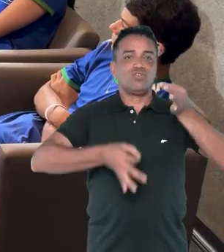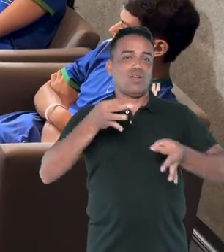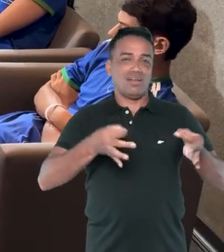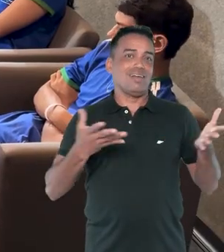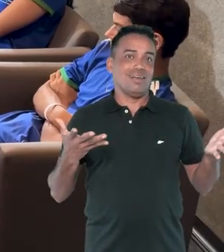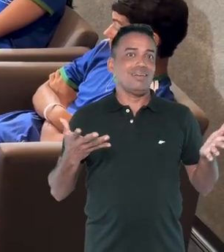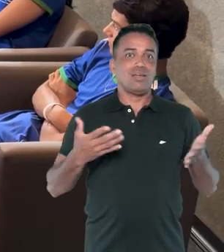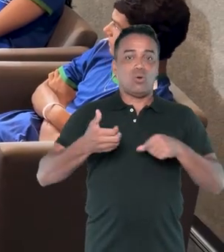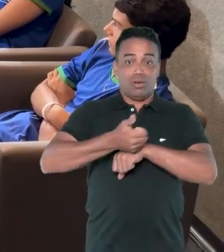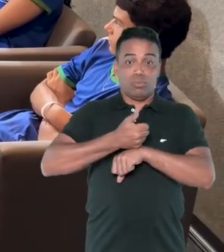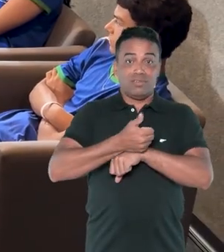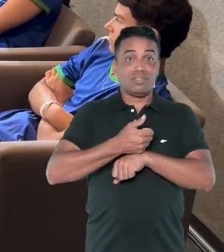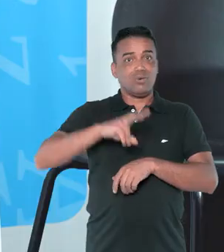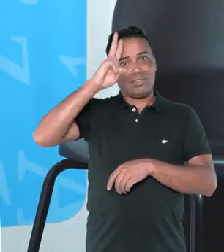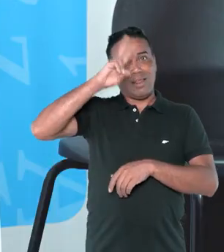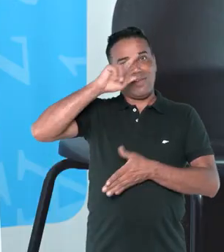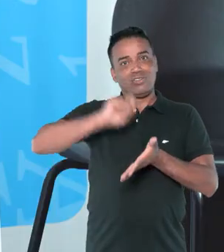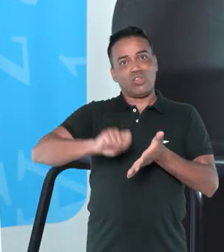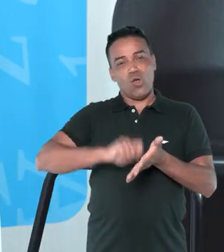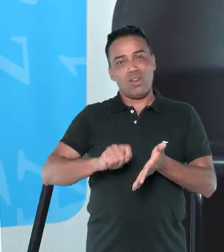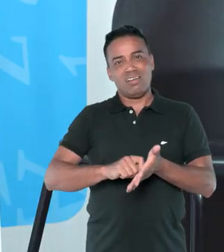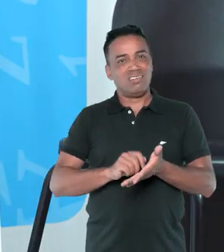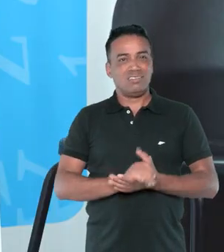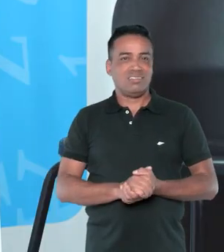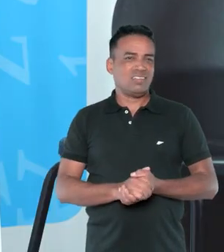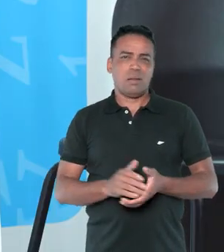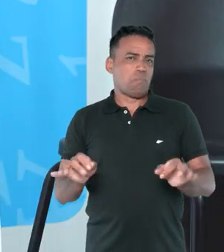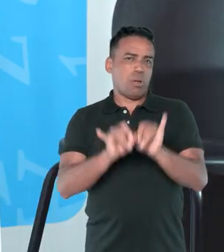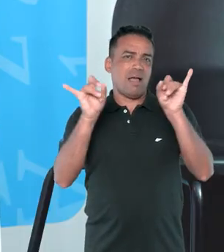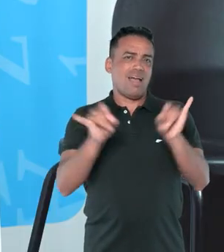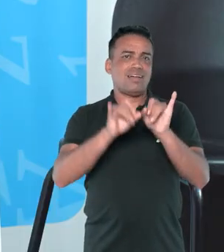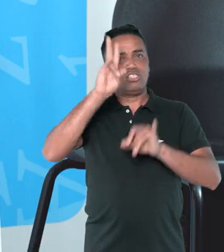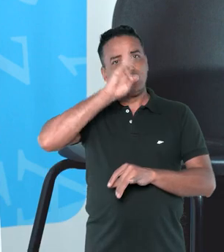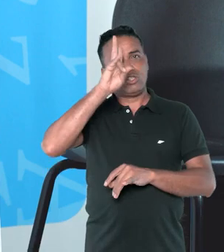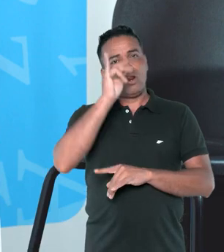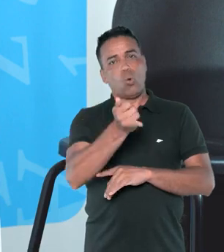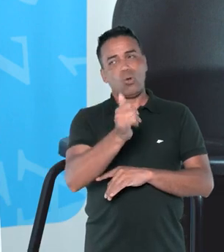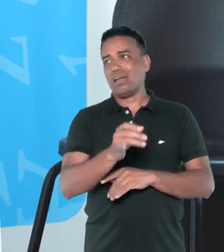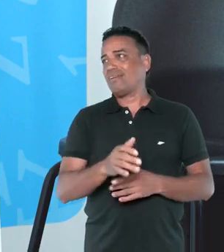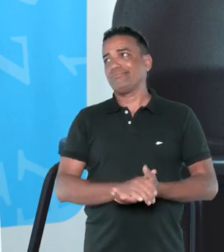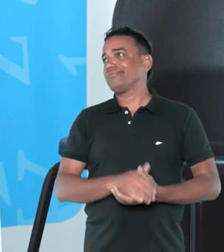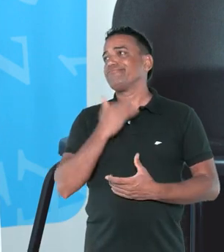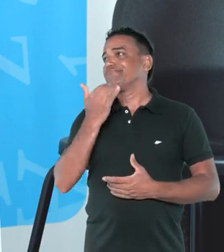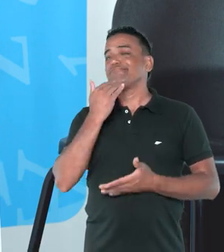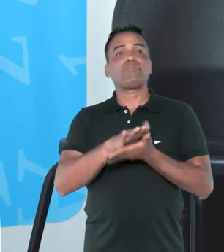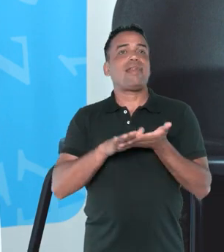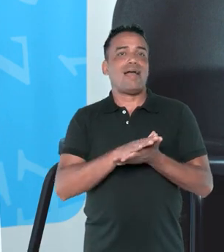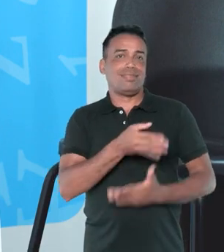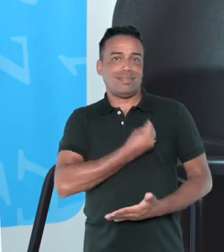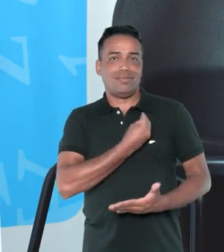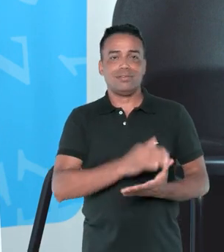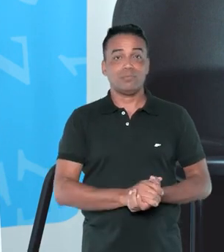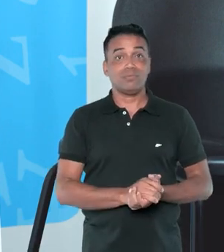existia isso, essa profissão da pessoa escrever história, né? E que era uma coisa inútil. Contar a história não servia para nada, escrever livro não servia